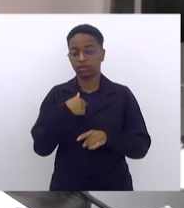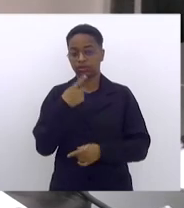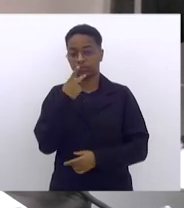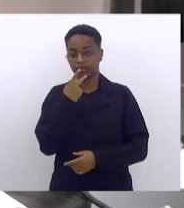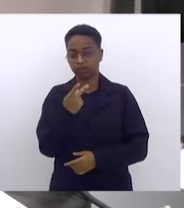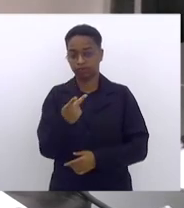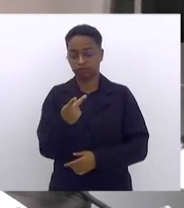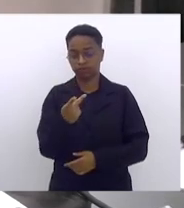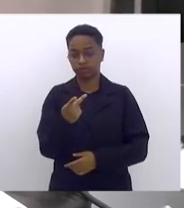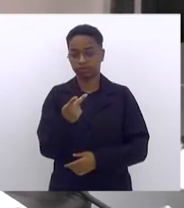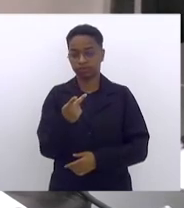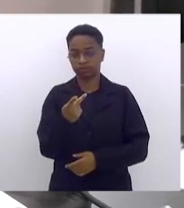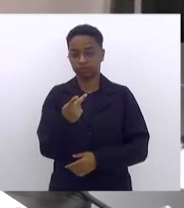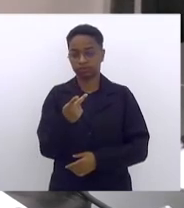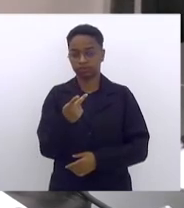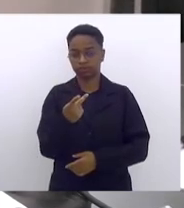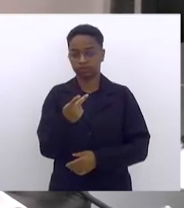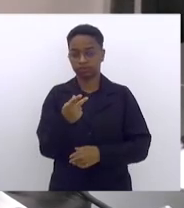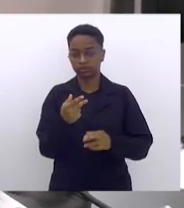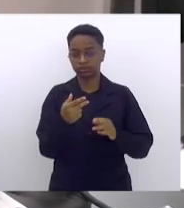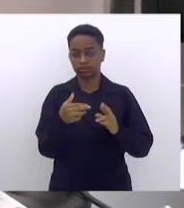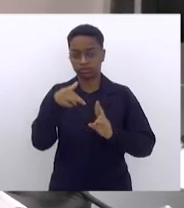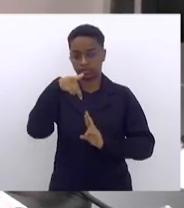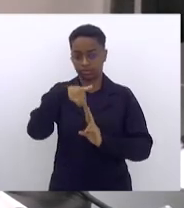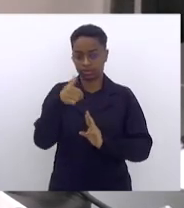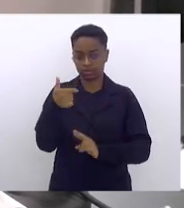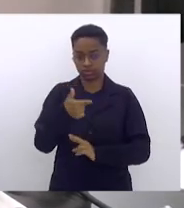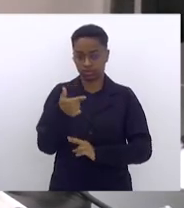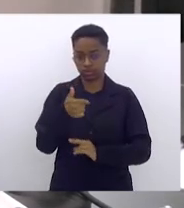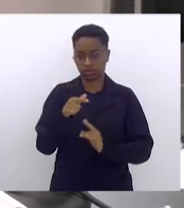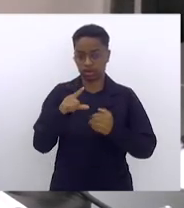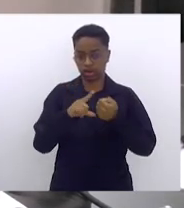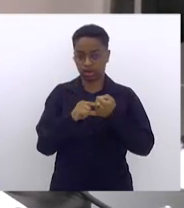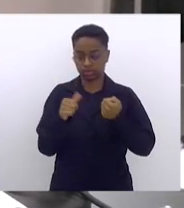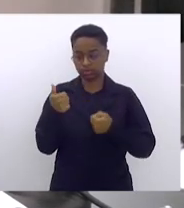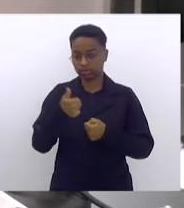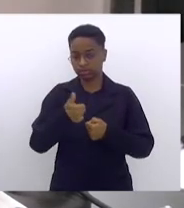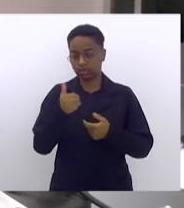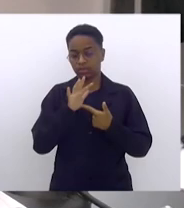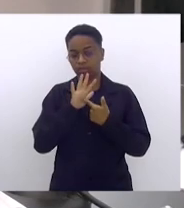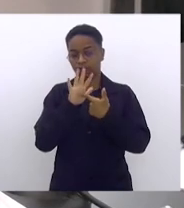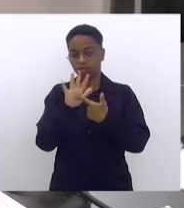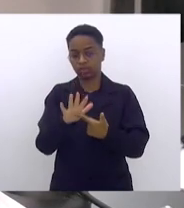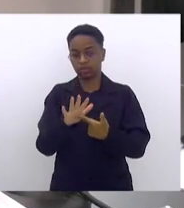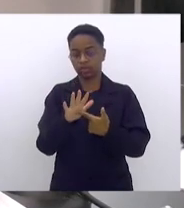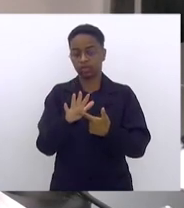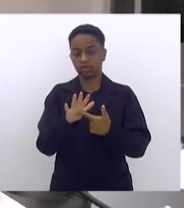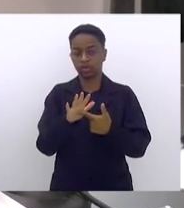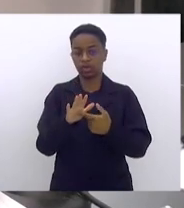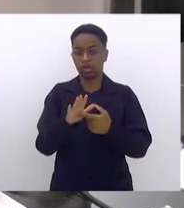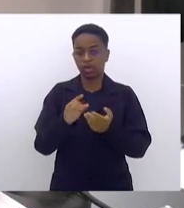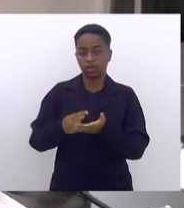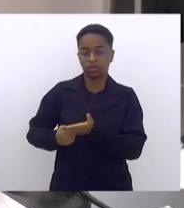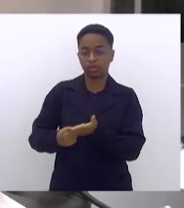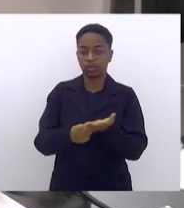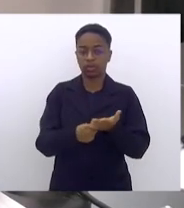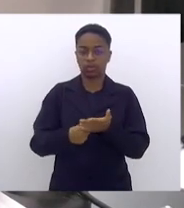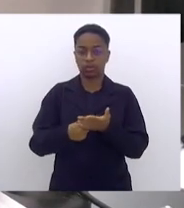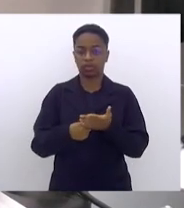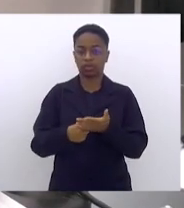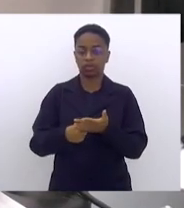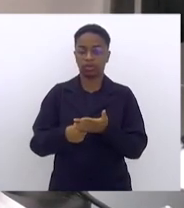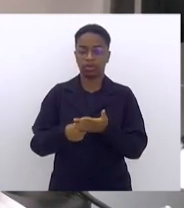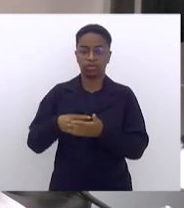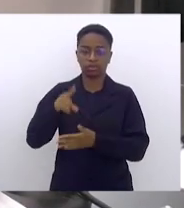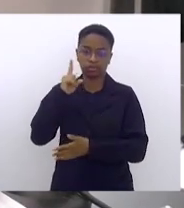no parágrafo 2º do artigo 1º, a Convenção Americana sobre Direitos Humanos. Na verdade,